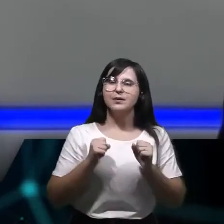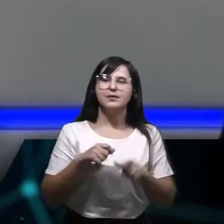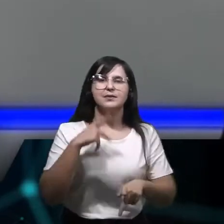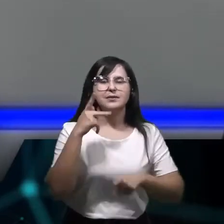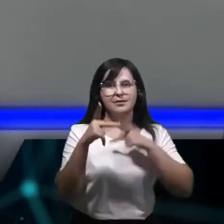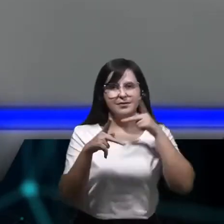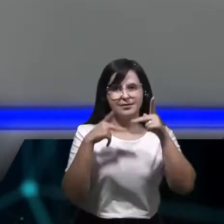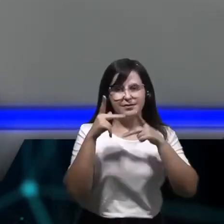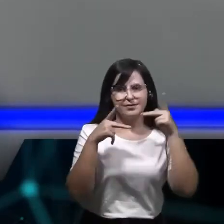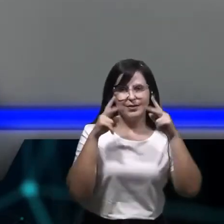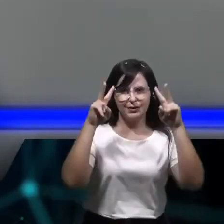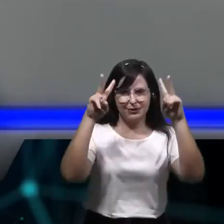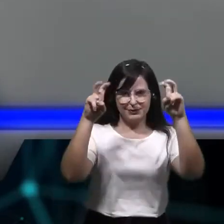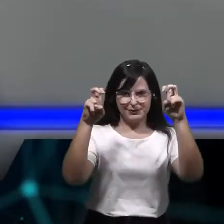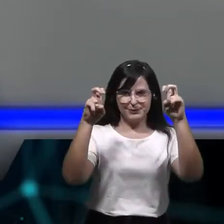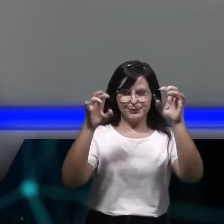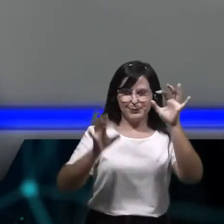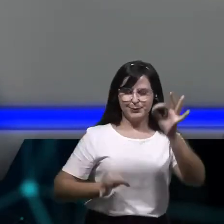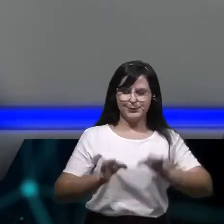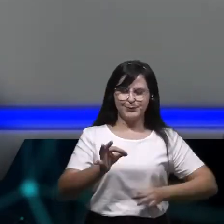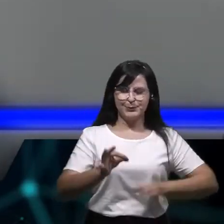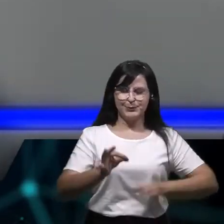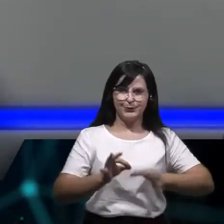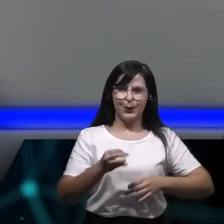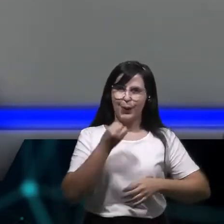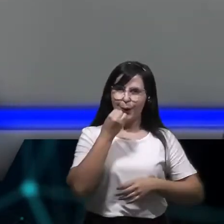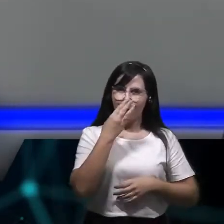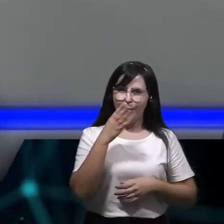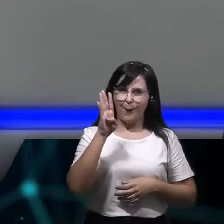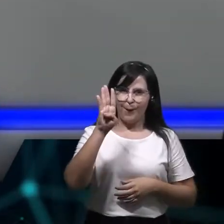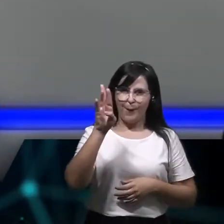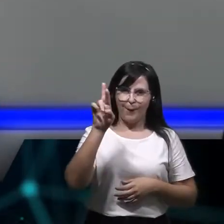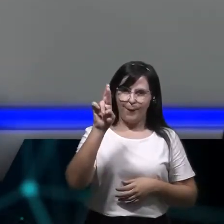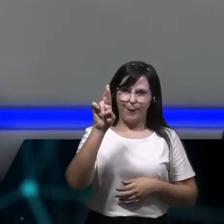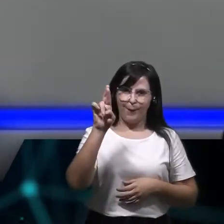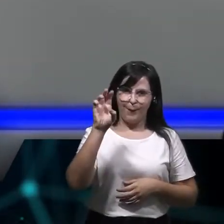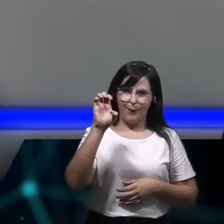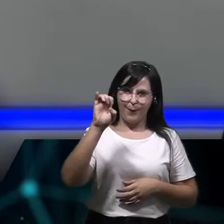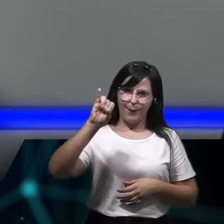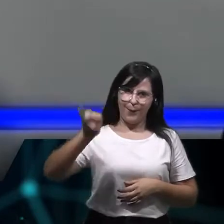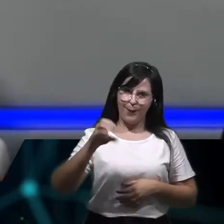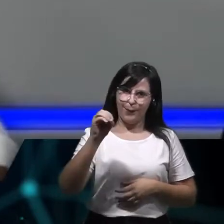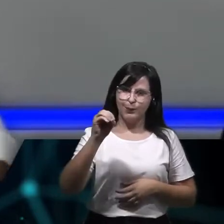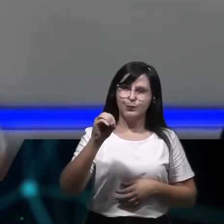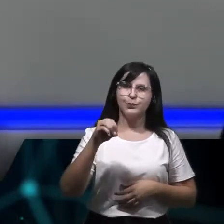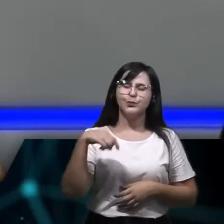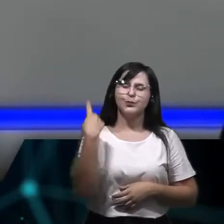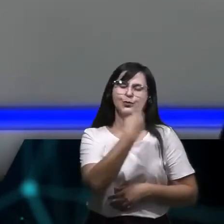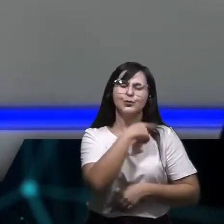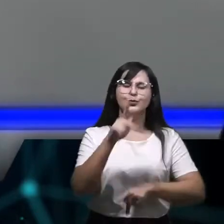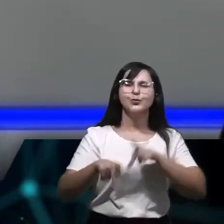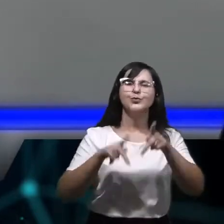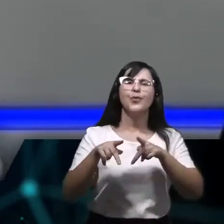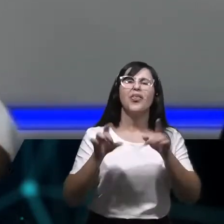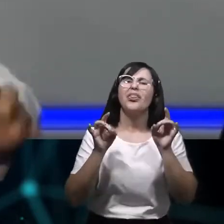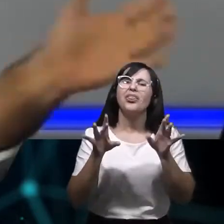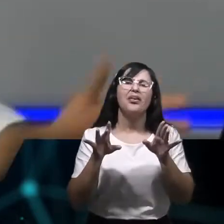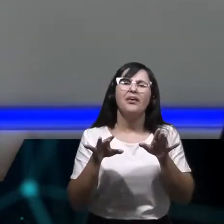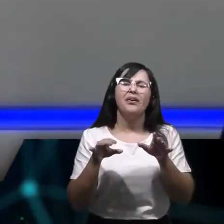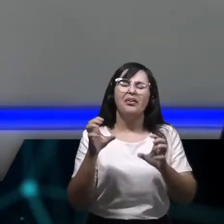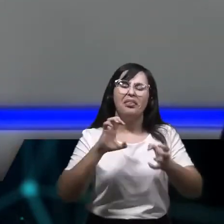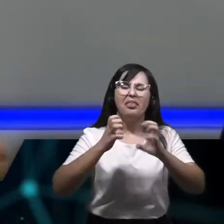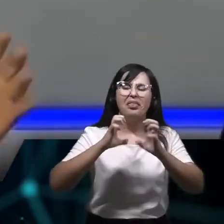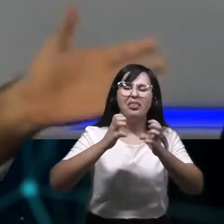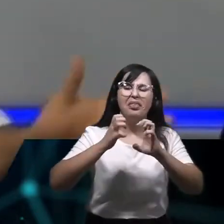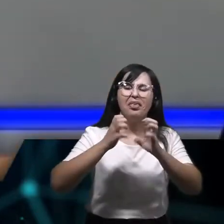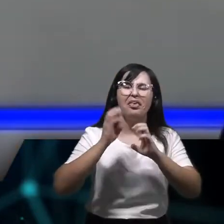aqui, procure falar em projeto, que é bom para o município do Brejo, o que é bom para o nosso povo, né, para a gente não ficar aqui só na mermice do